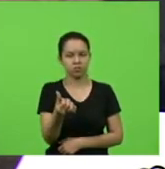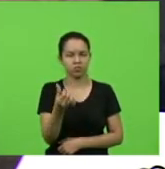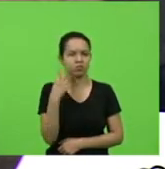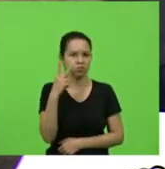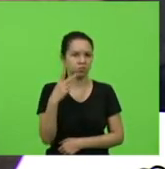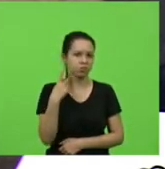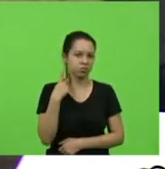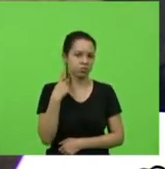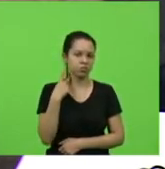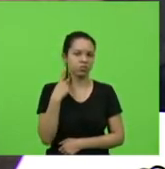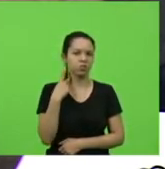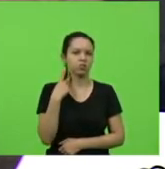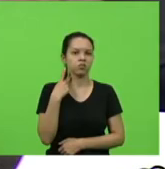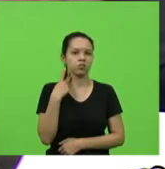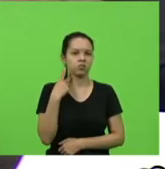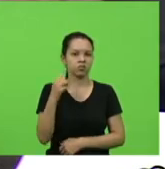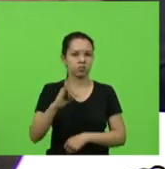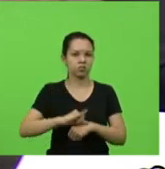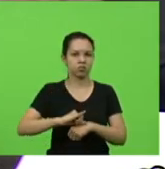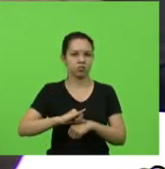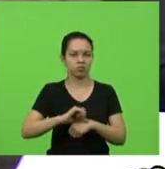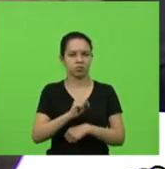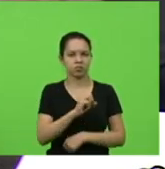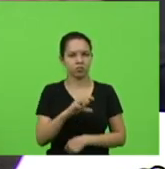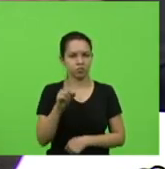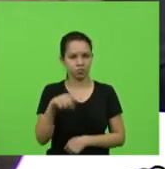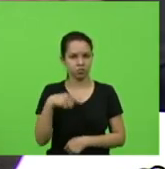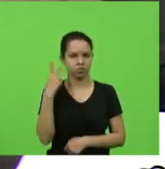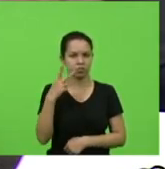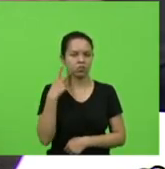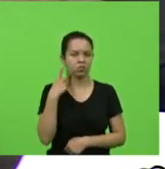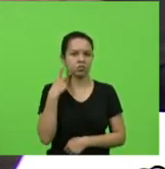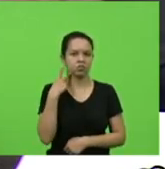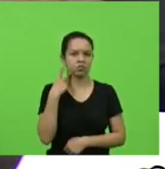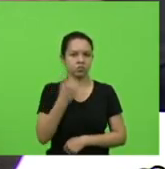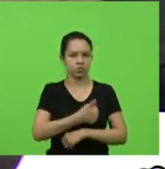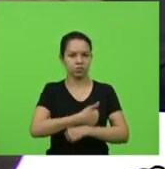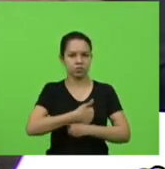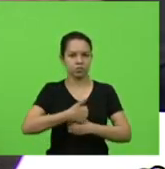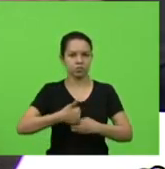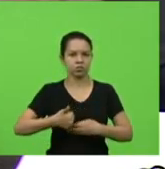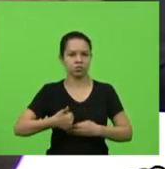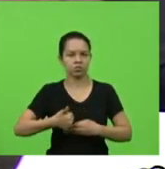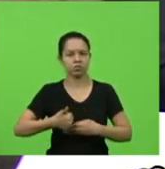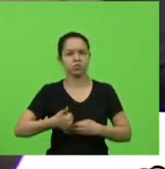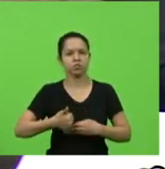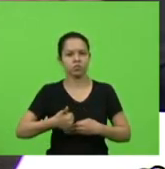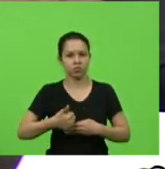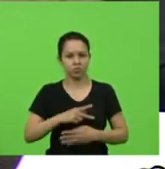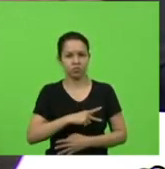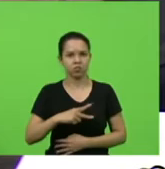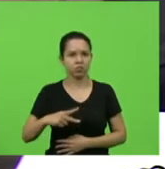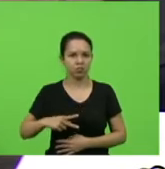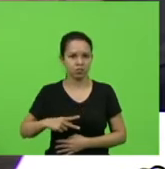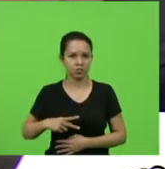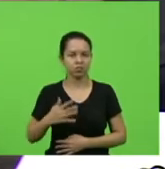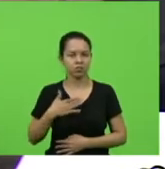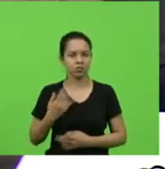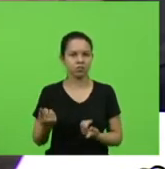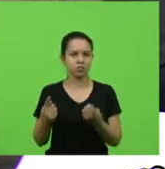que é a Promotoria da Moralidade Pública. A doutora Darcy, ela foi uma parceira nesses dois anos que eu estou